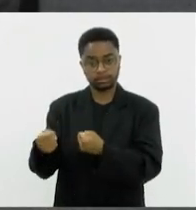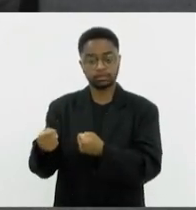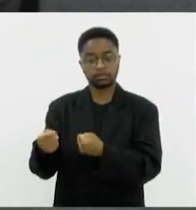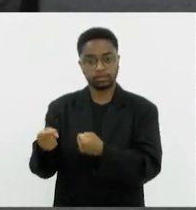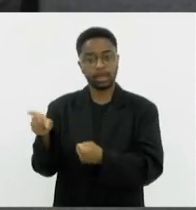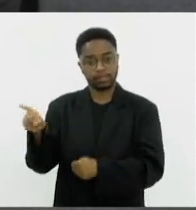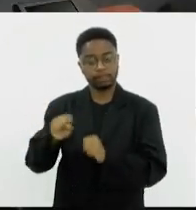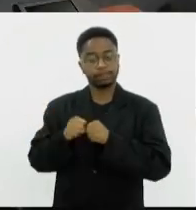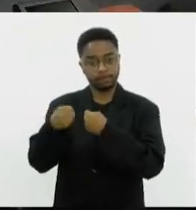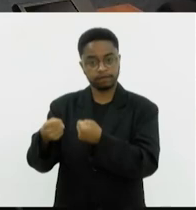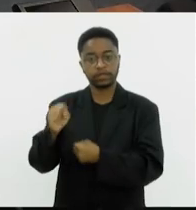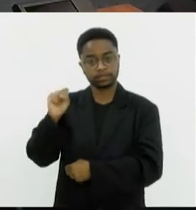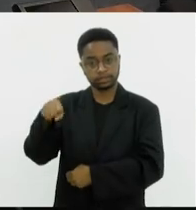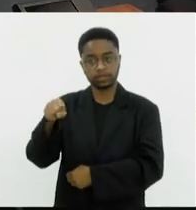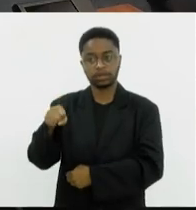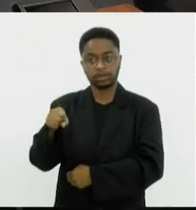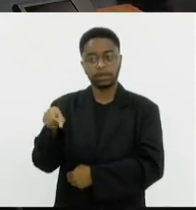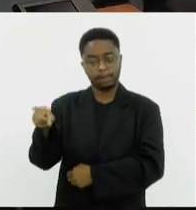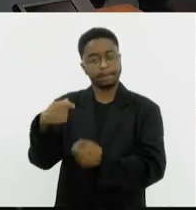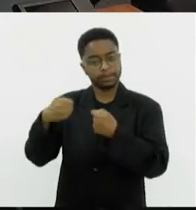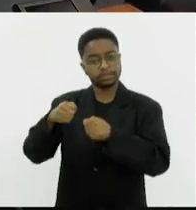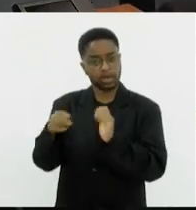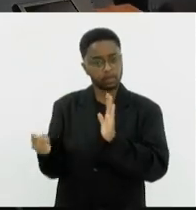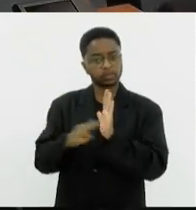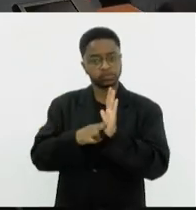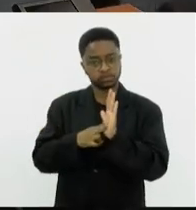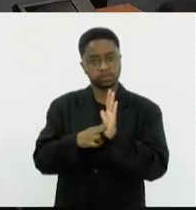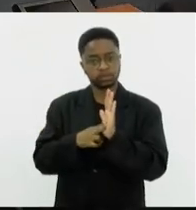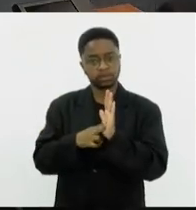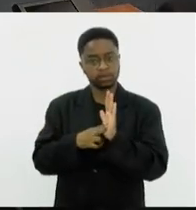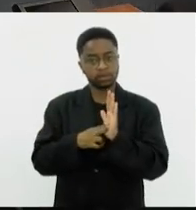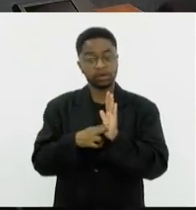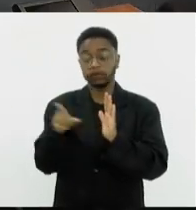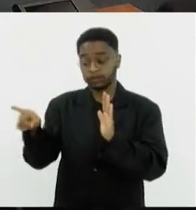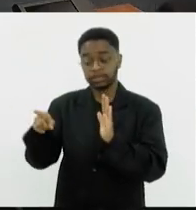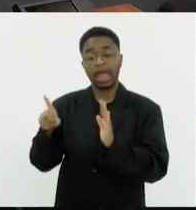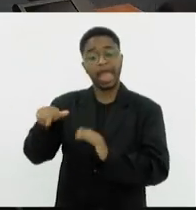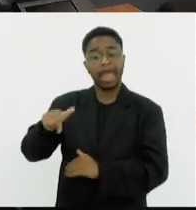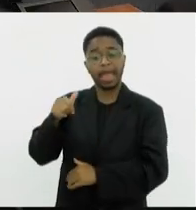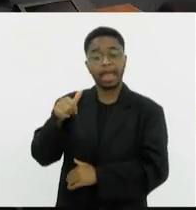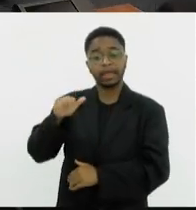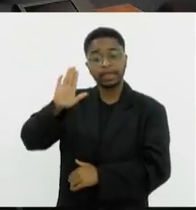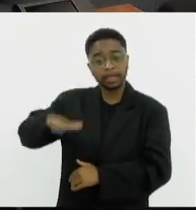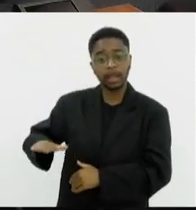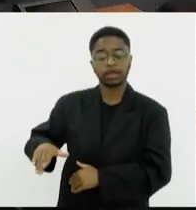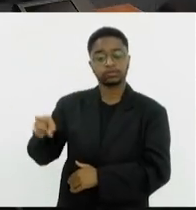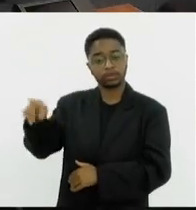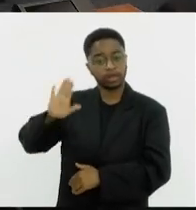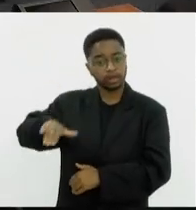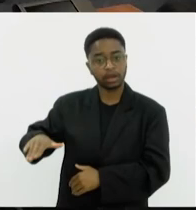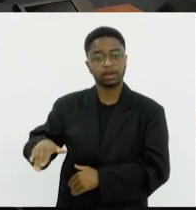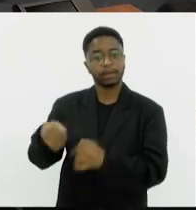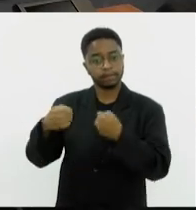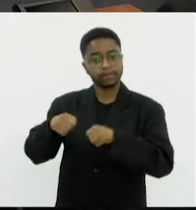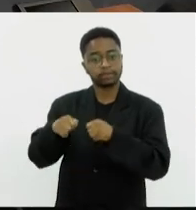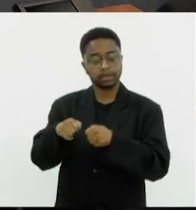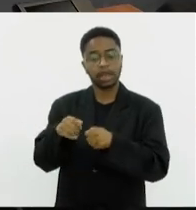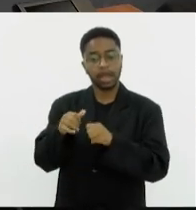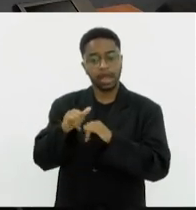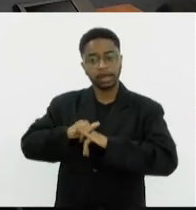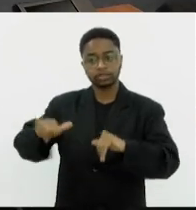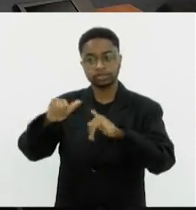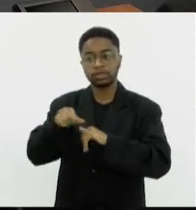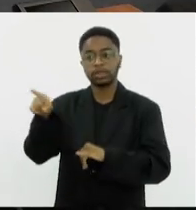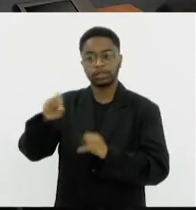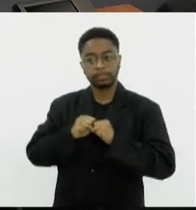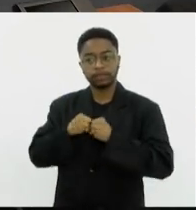isso. Defendeu aqui, seja homem ou mulher. Moleque, você é um moleque. Moleque, defensor da promiscuidade, defensor